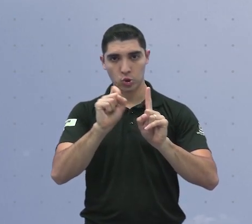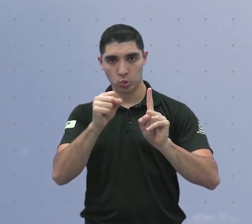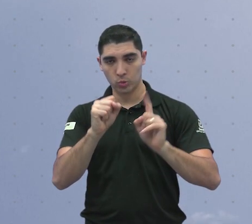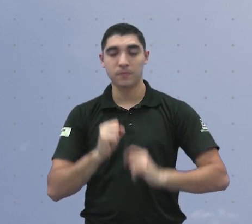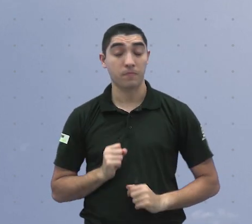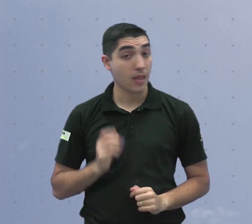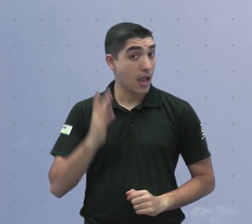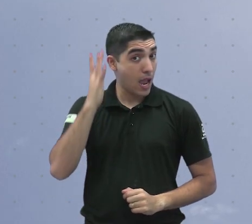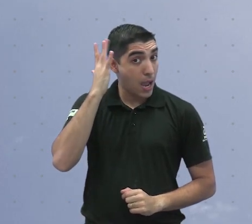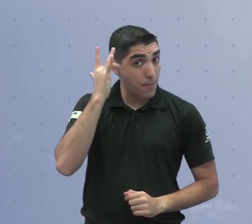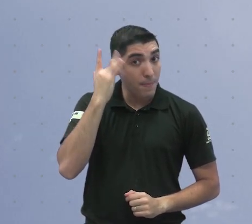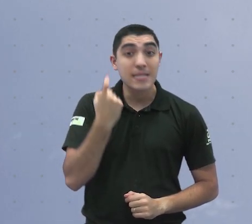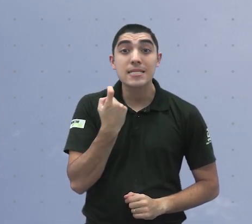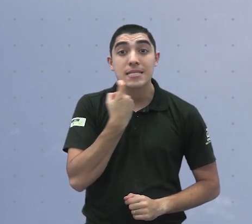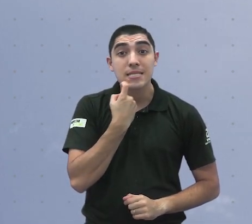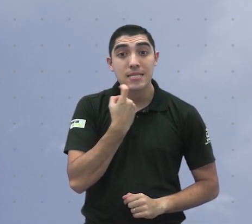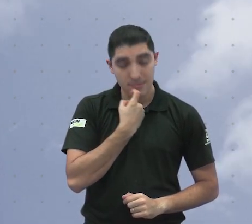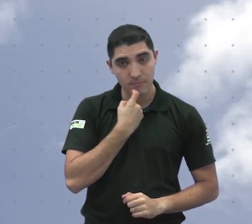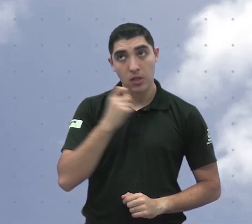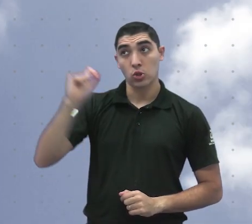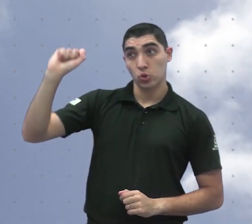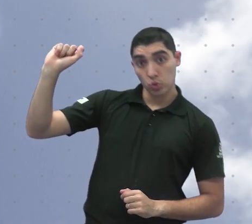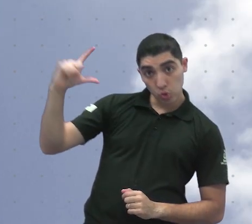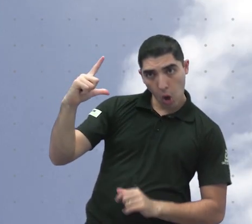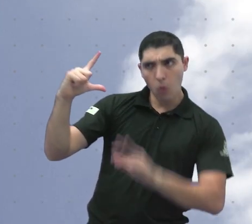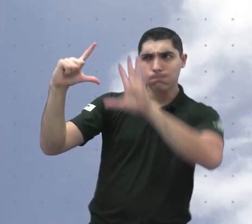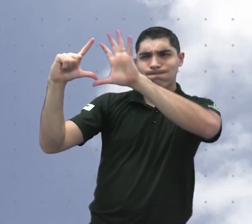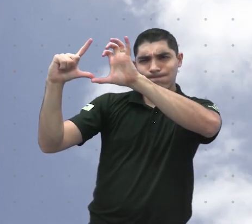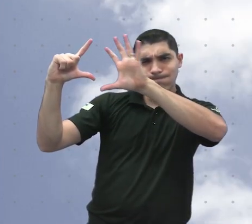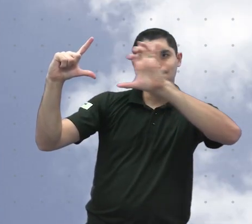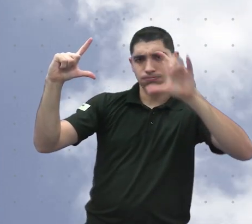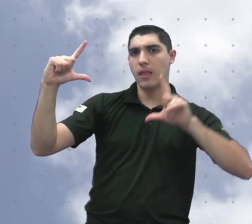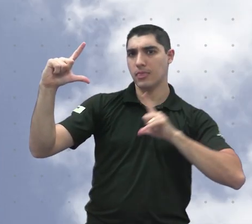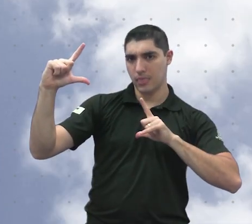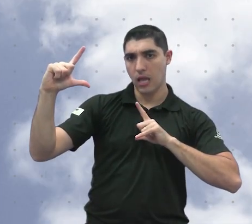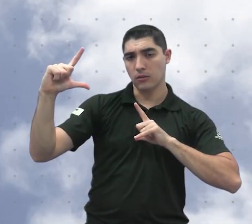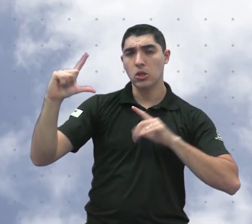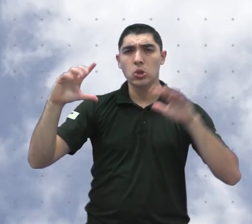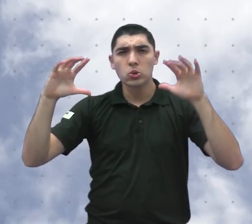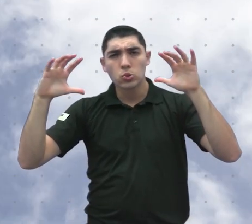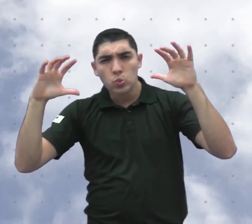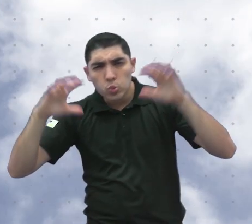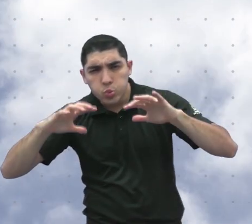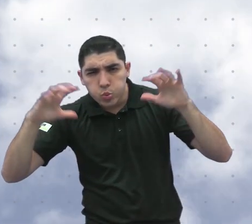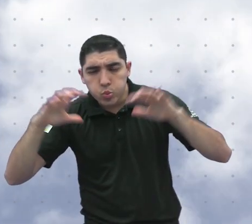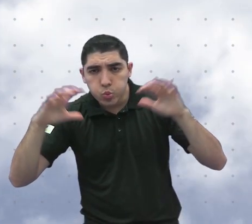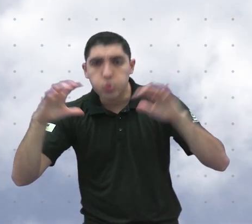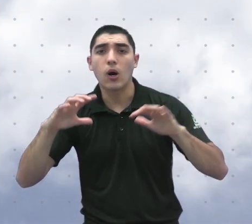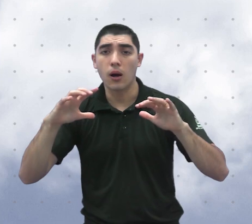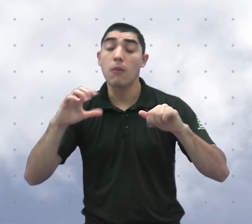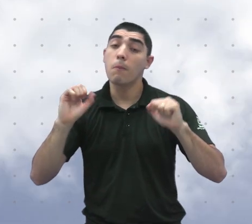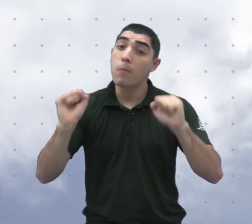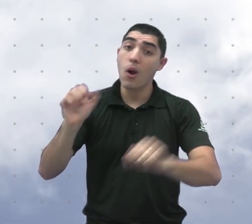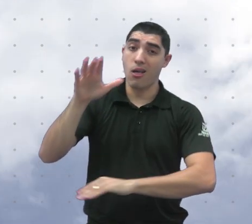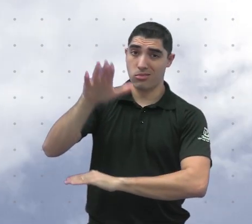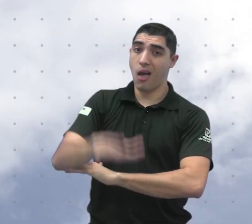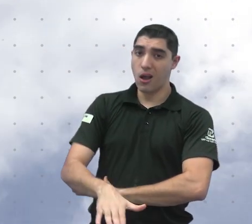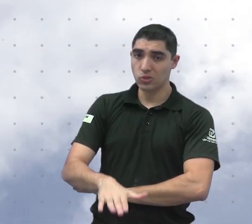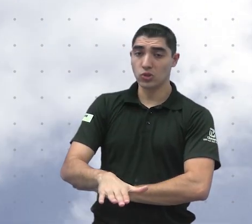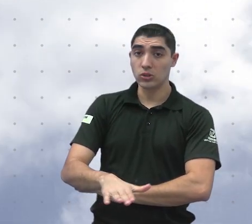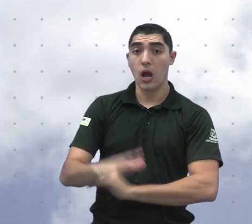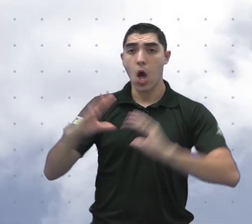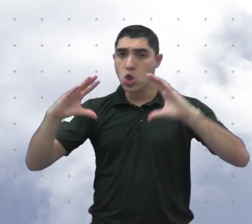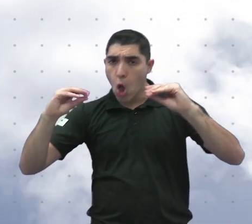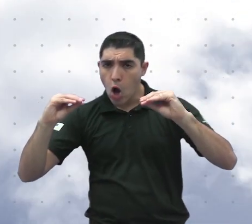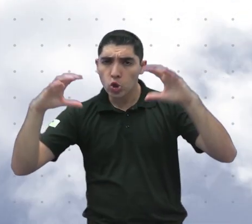mínima de 18. Amanhã, sexta-feira, o dia será de sol com muitas nuvens. Probabilidade de pancadas de chuva durante a